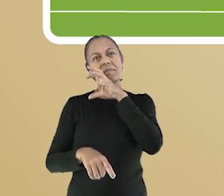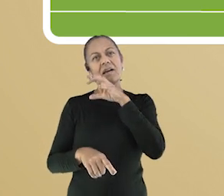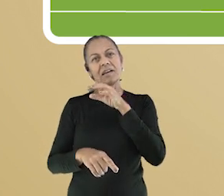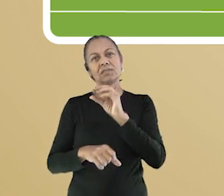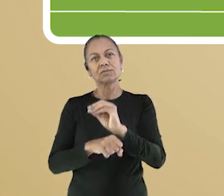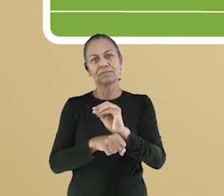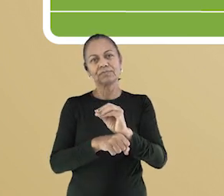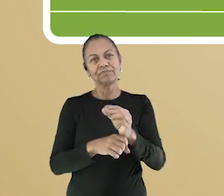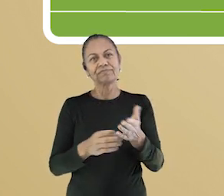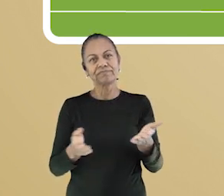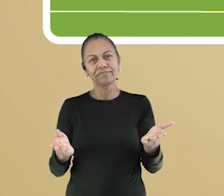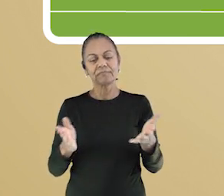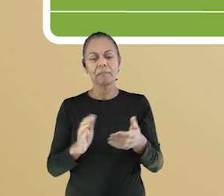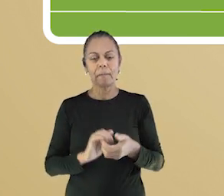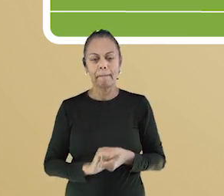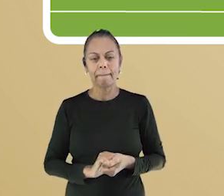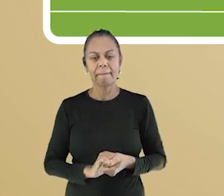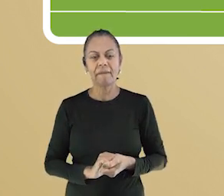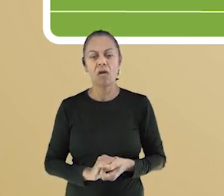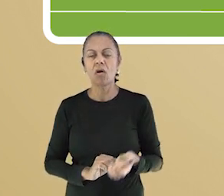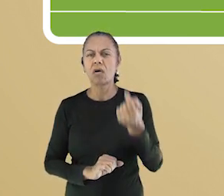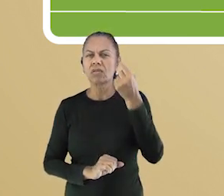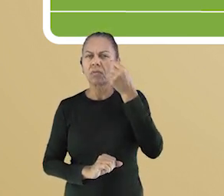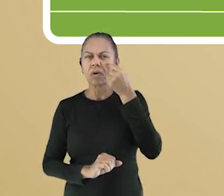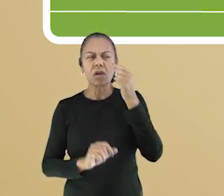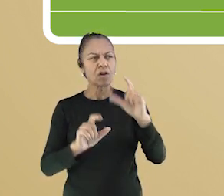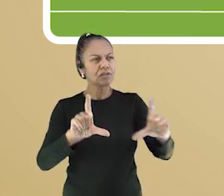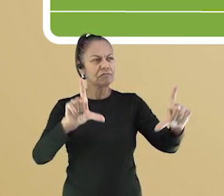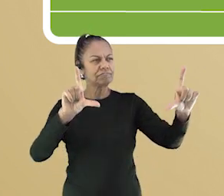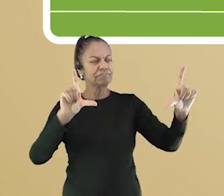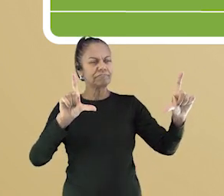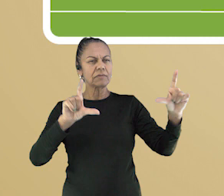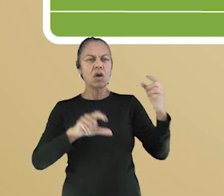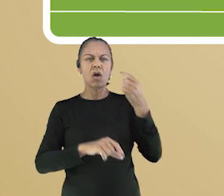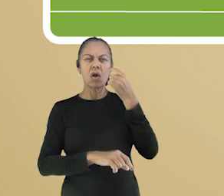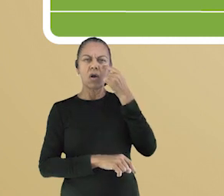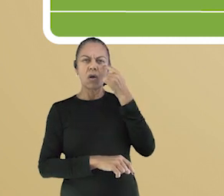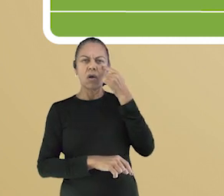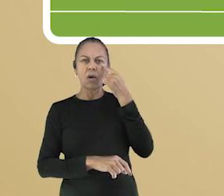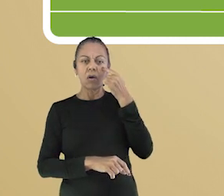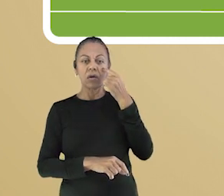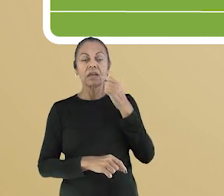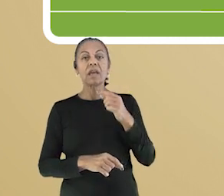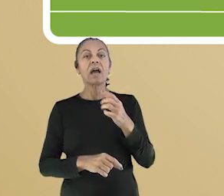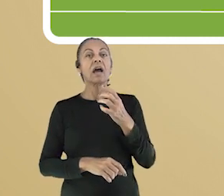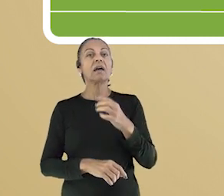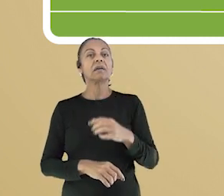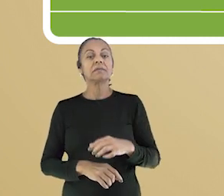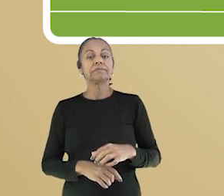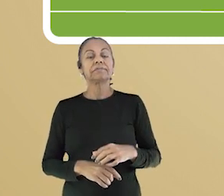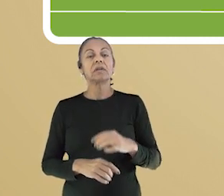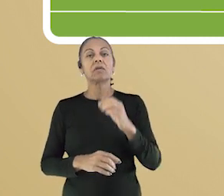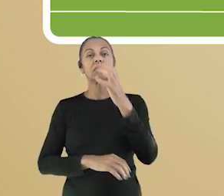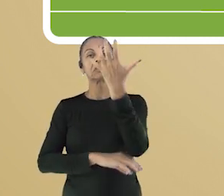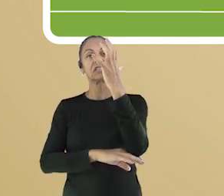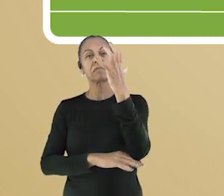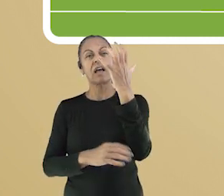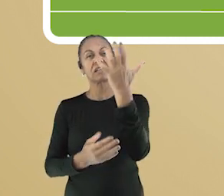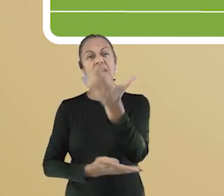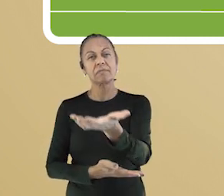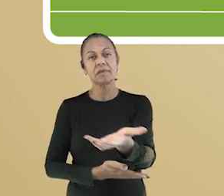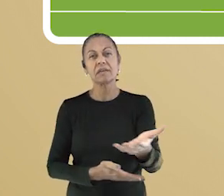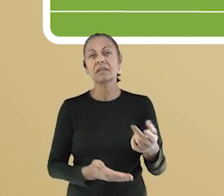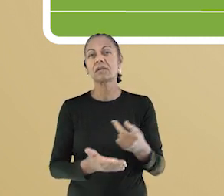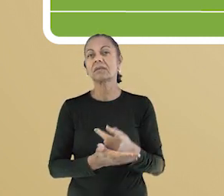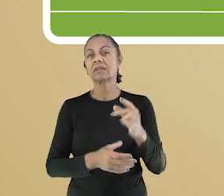aqui. Gente, na foto que é mostrada, nós temos um cenário do desmatamento que ocorre no Cerrado, região centro-oeste do